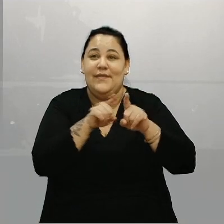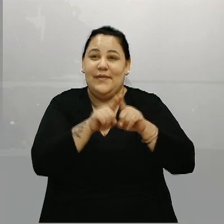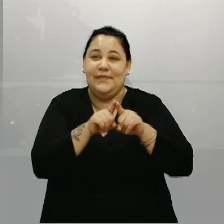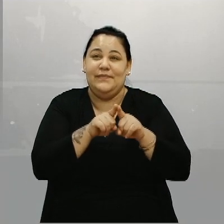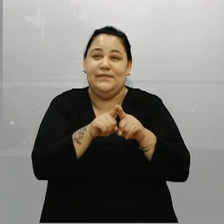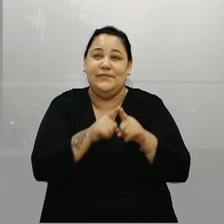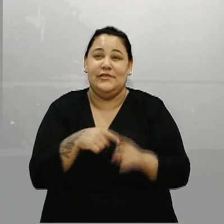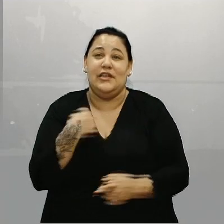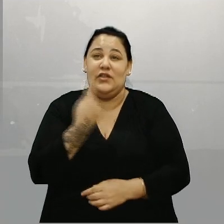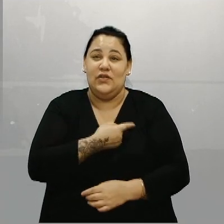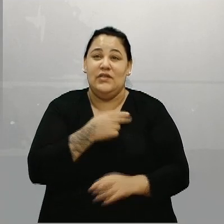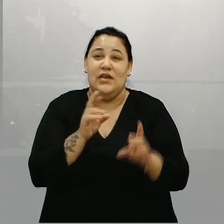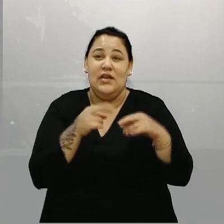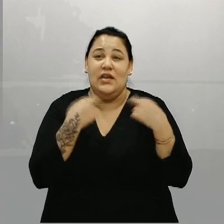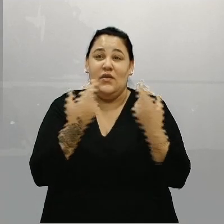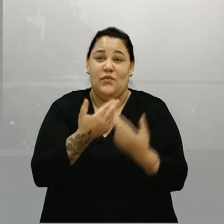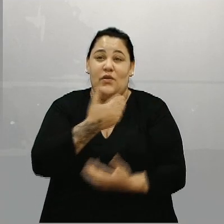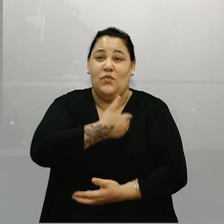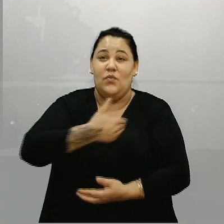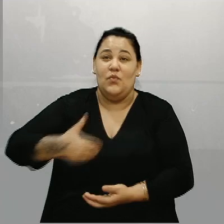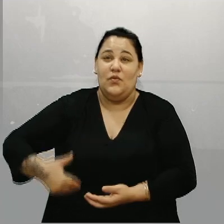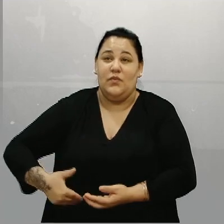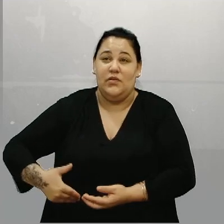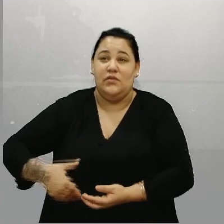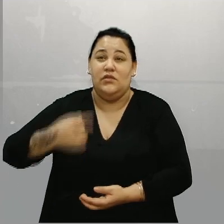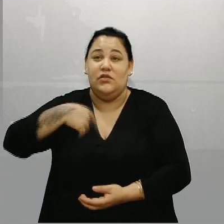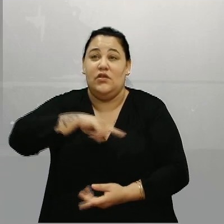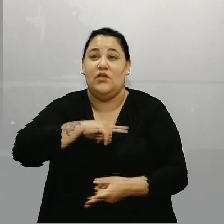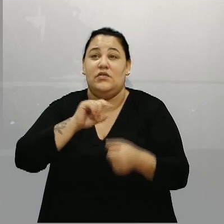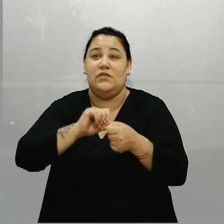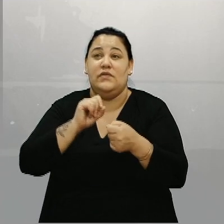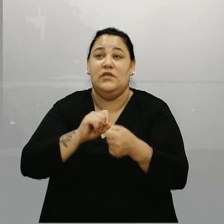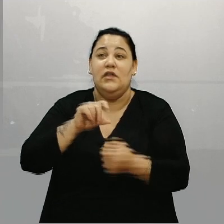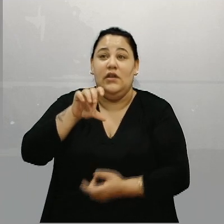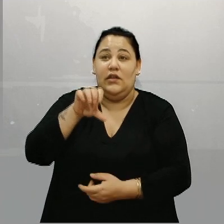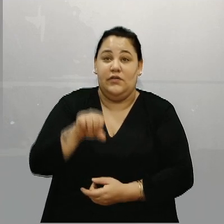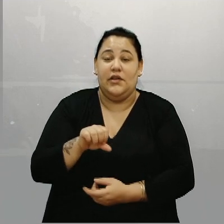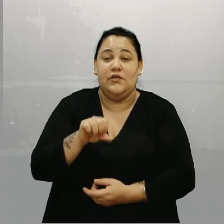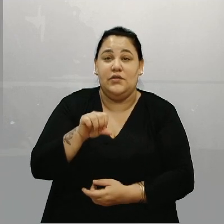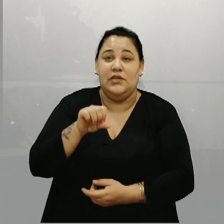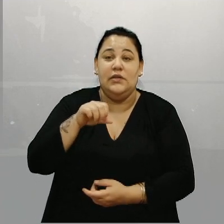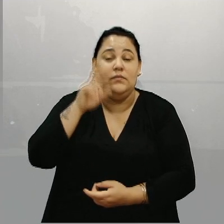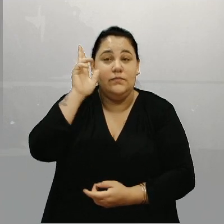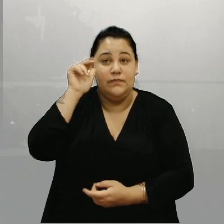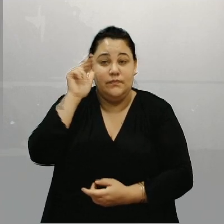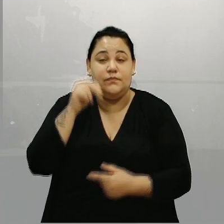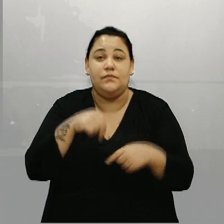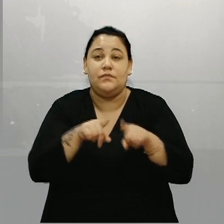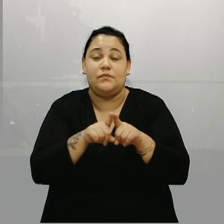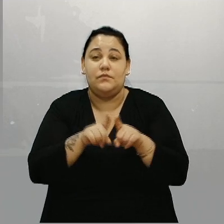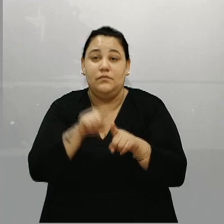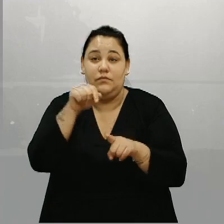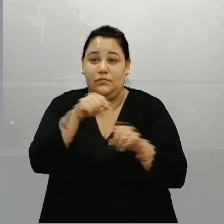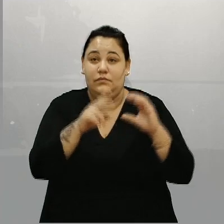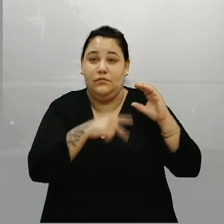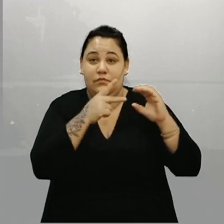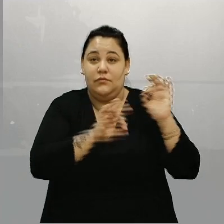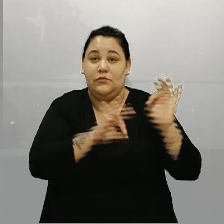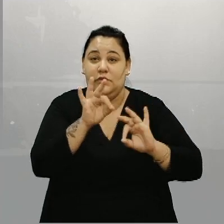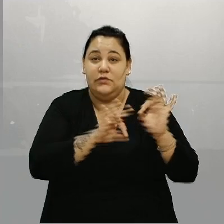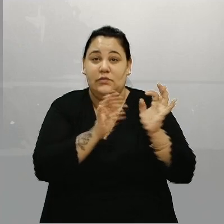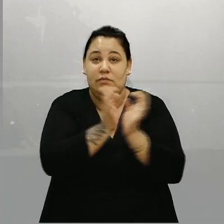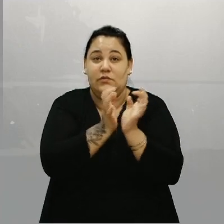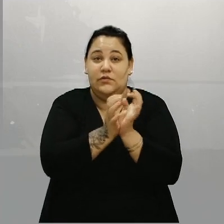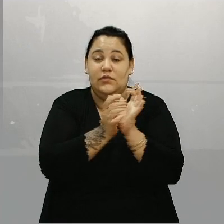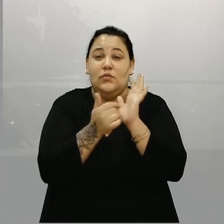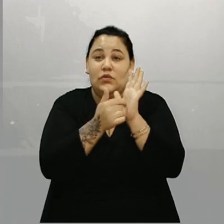da nossa audiência pública que nós fizemos dia 9 de abril aqui na casa, organizada pela Frente. Se